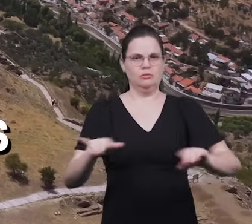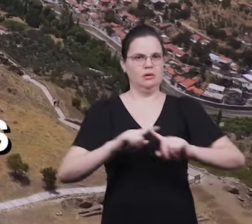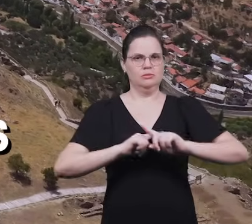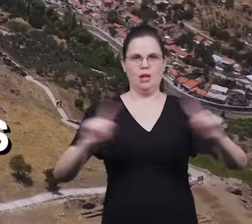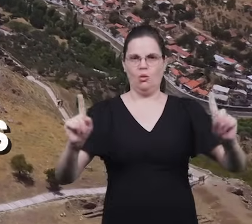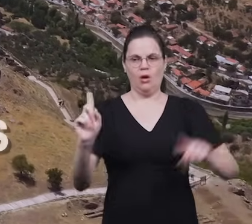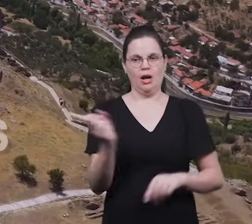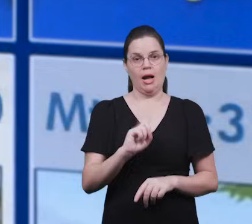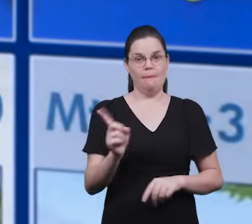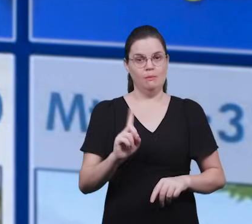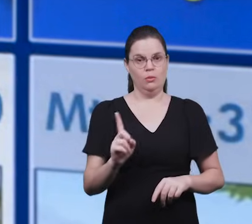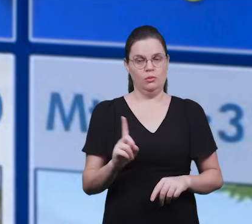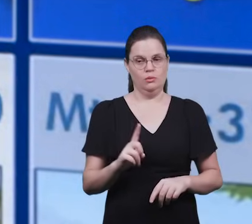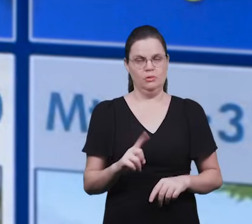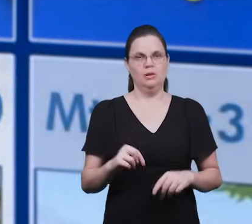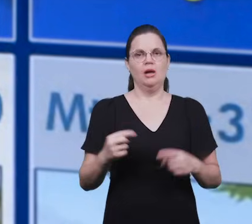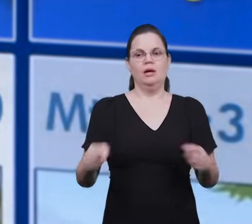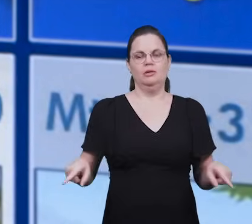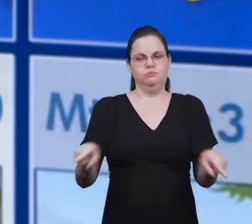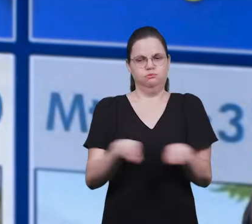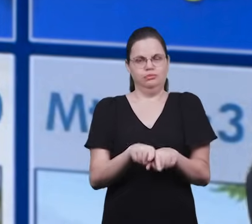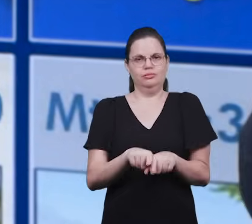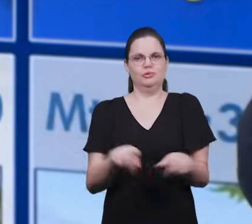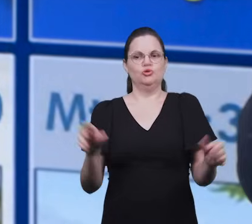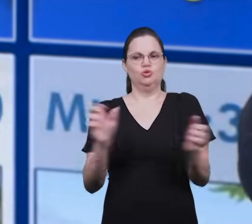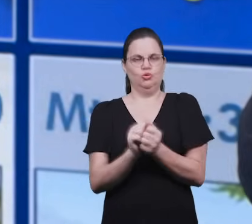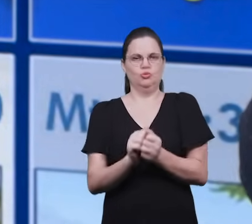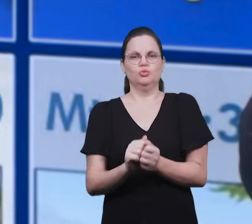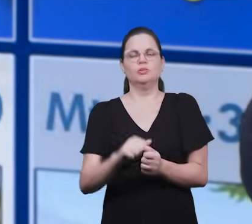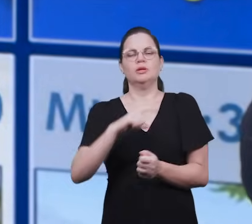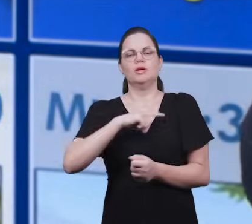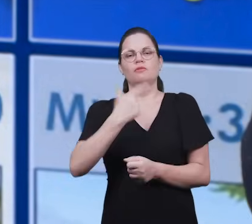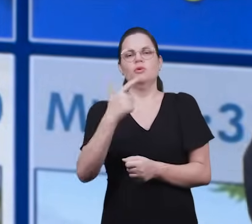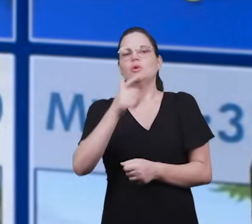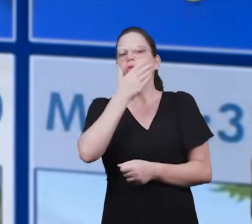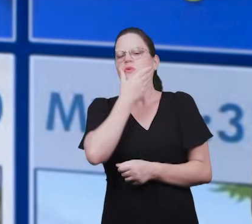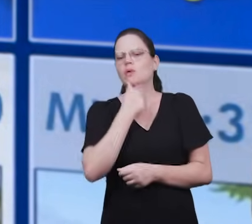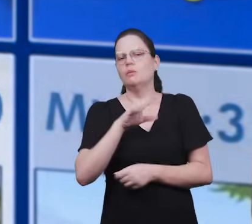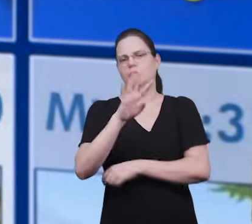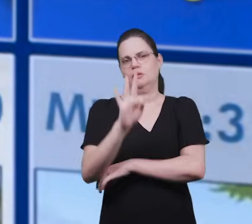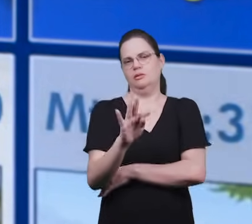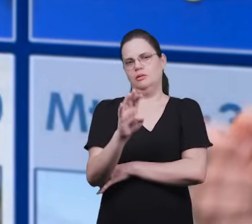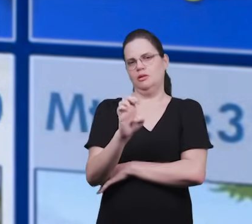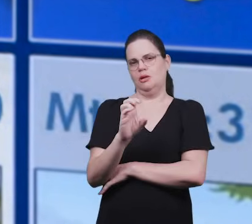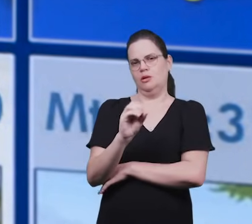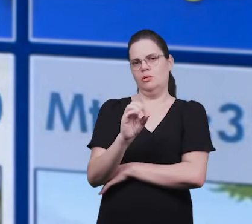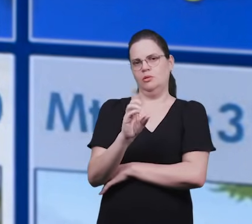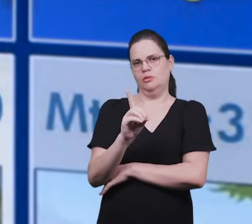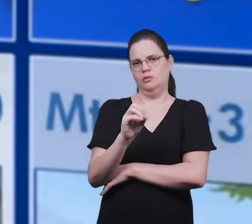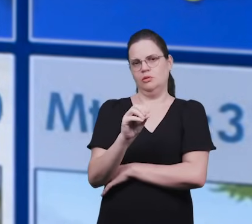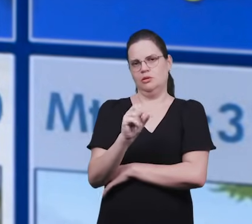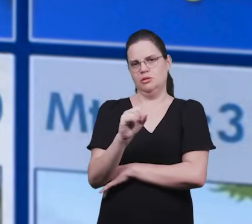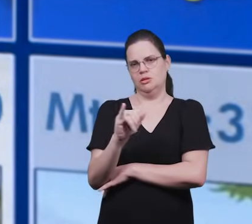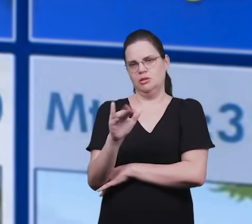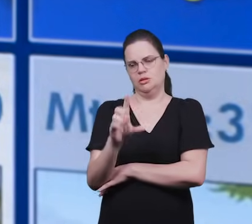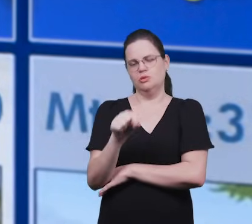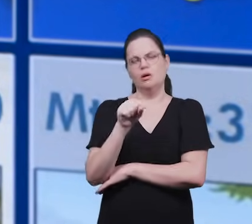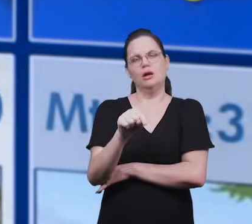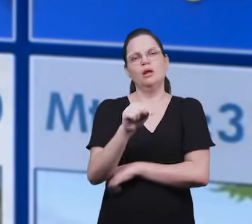e aproximou a igreja do Estado. E Teodósio, no concílio lá de Tessalônica, em